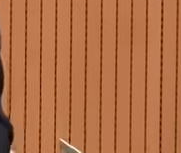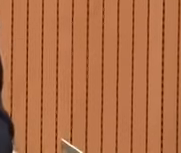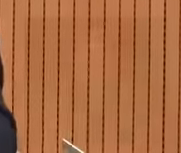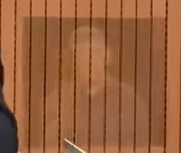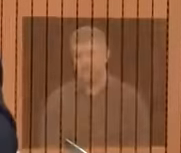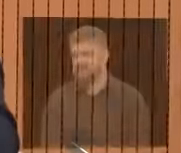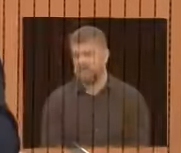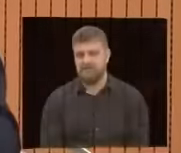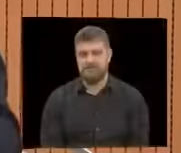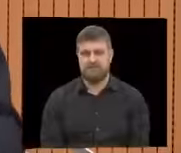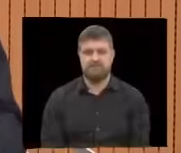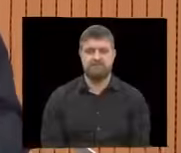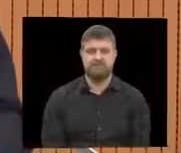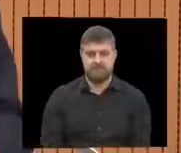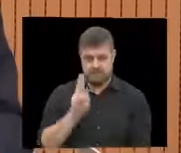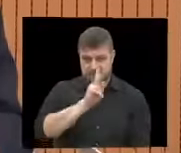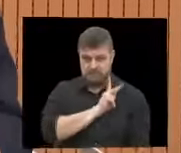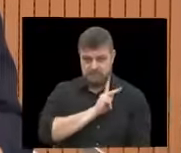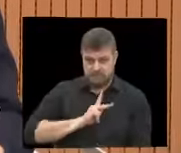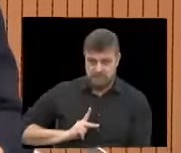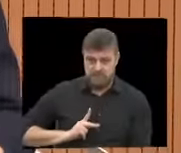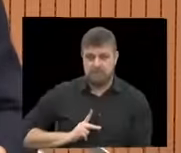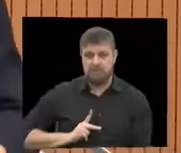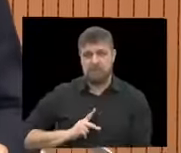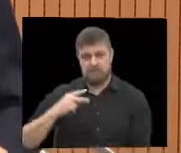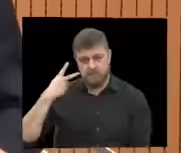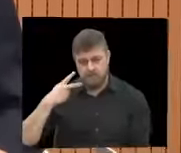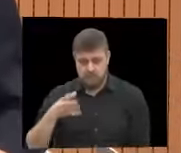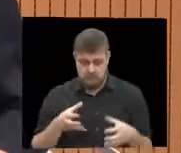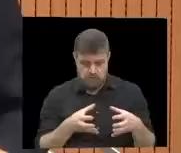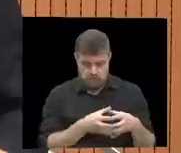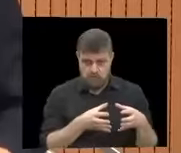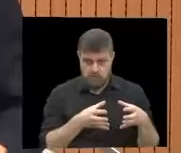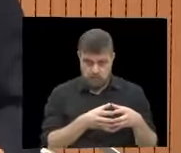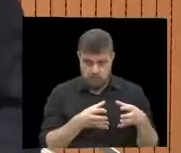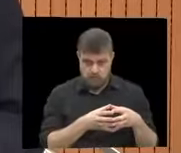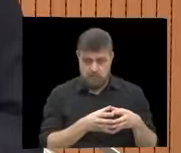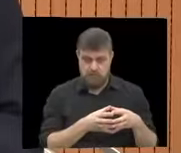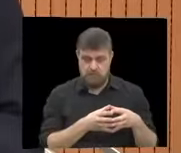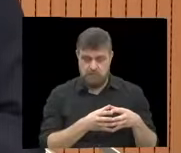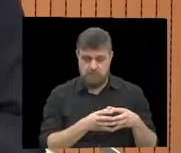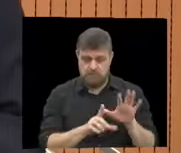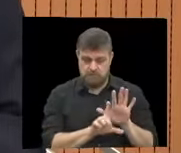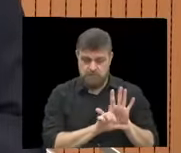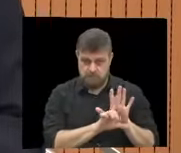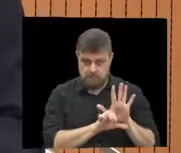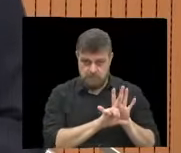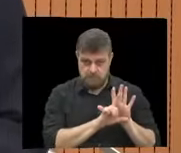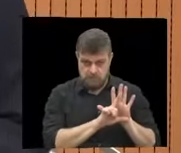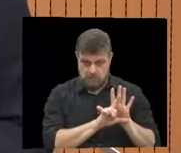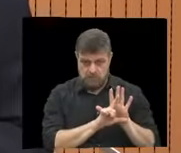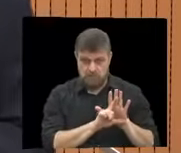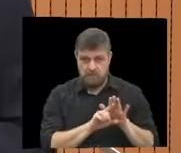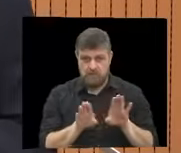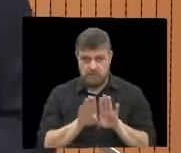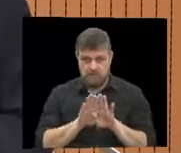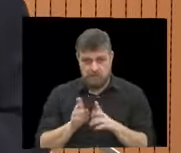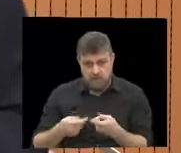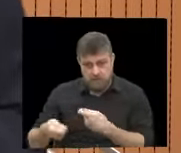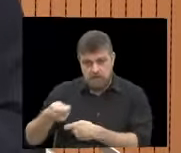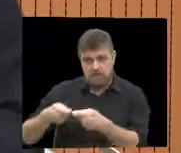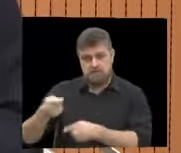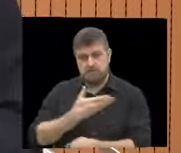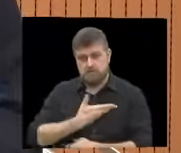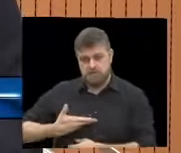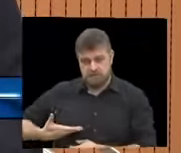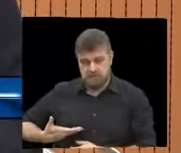senhores vereadores as comissões de constituição e telê galli idade ea